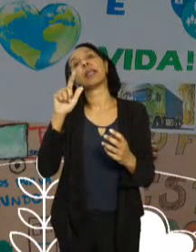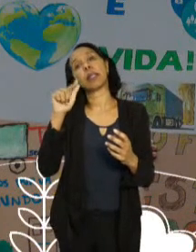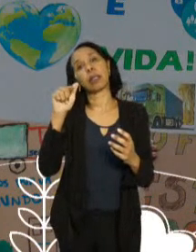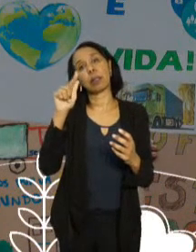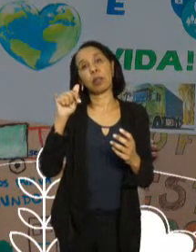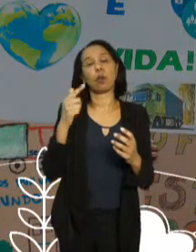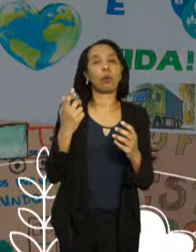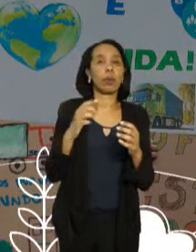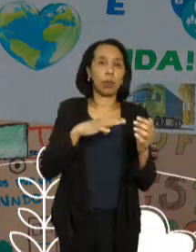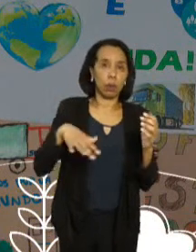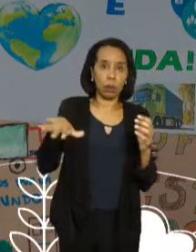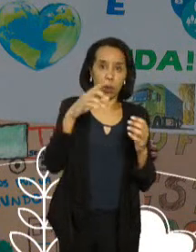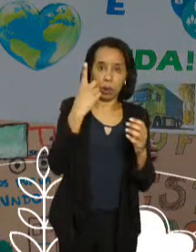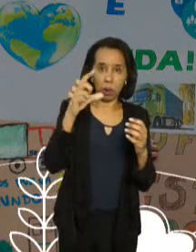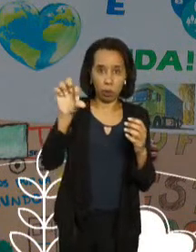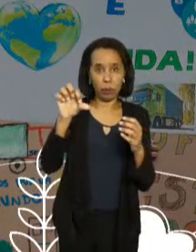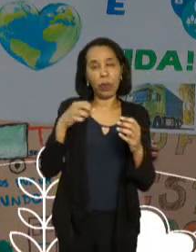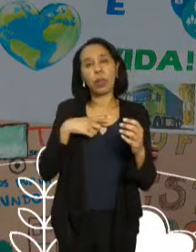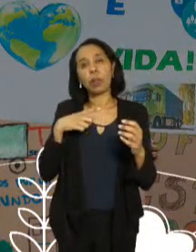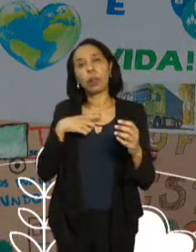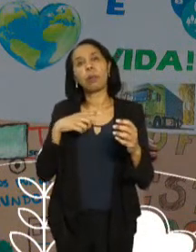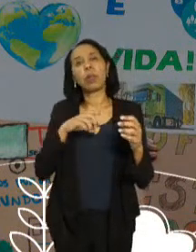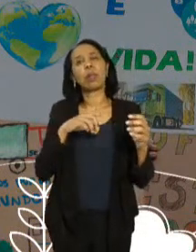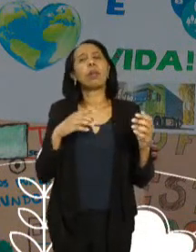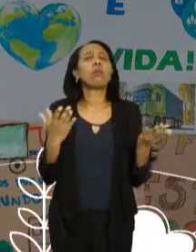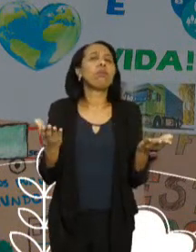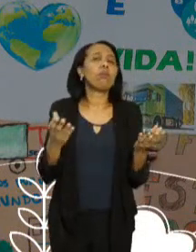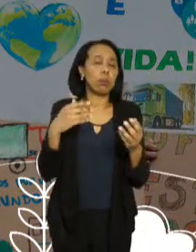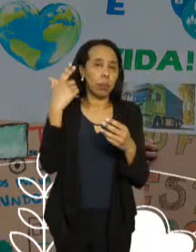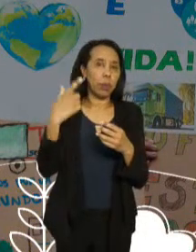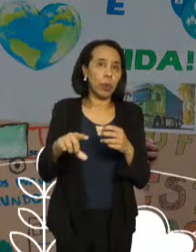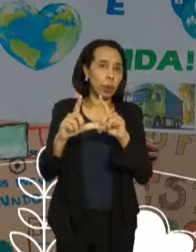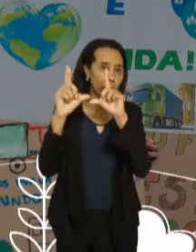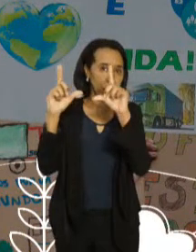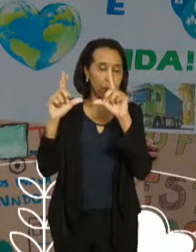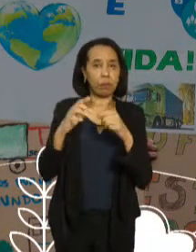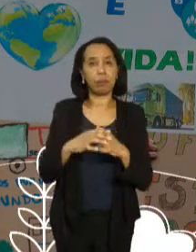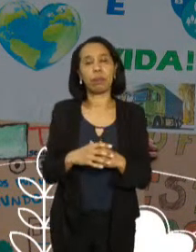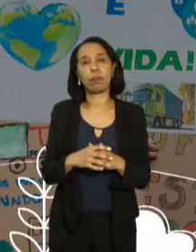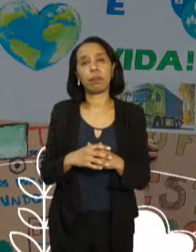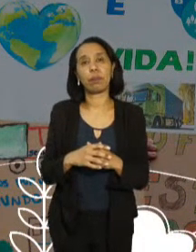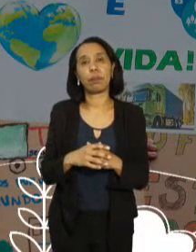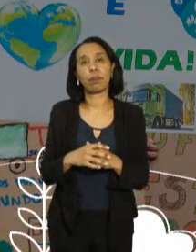o monitoramento contínuo dos fornos de cimento. Próximo.